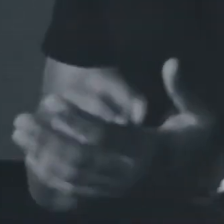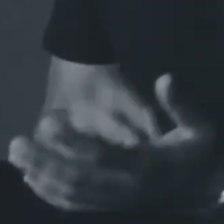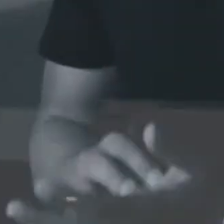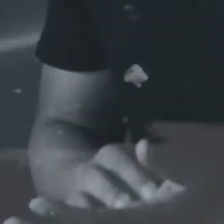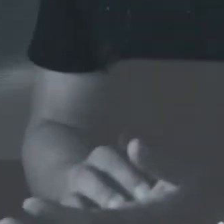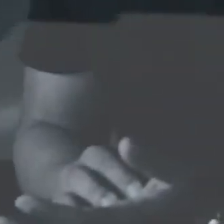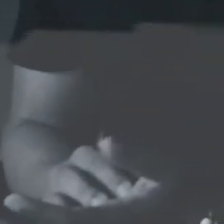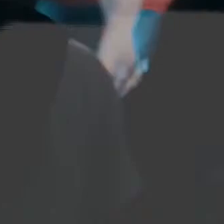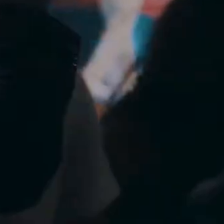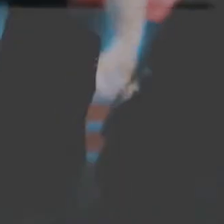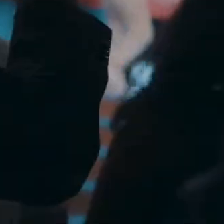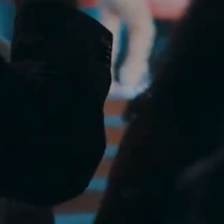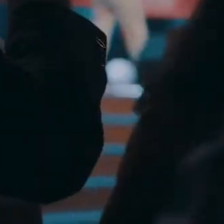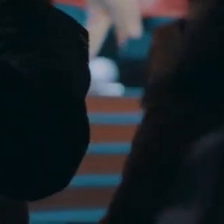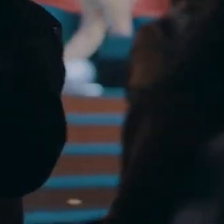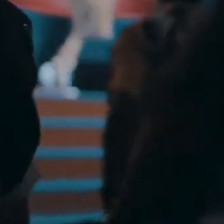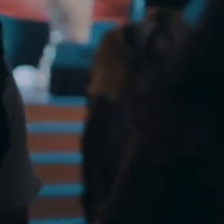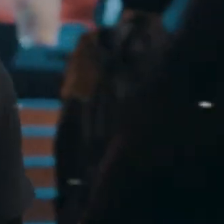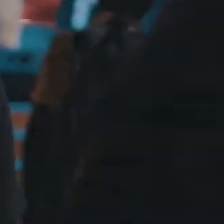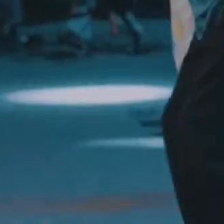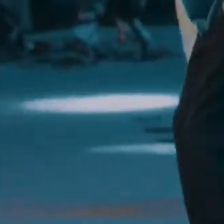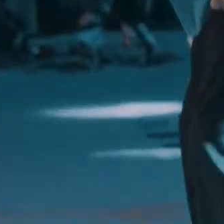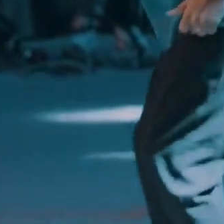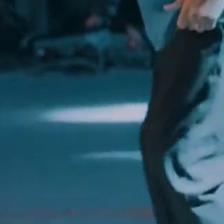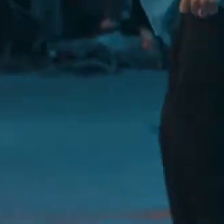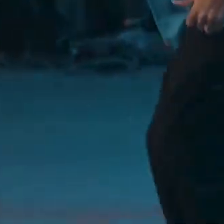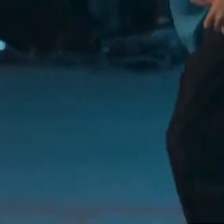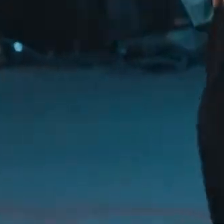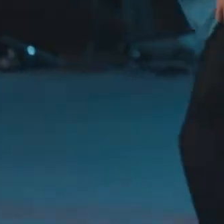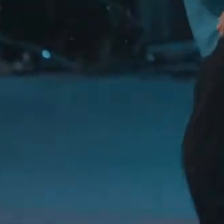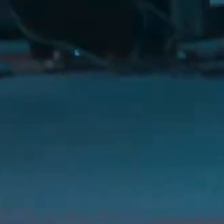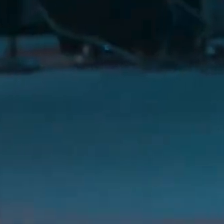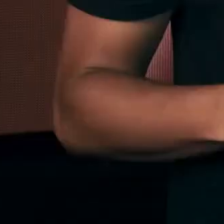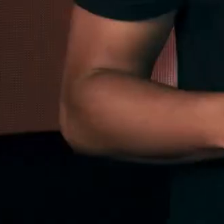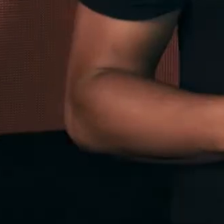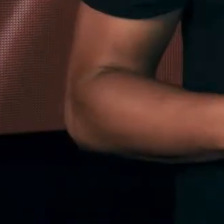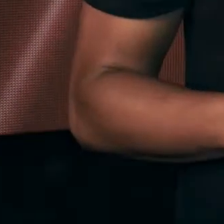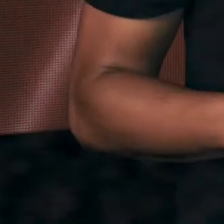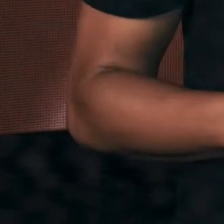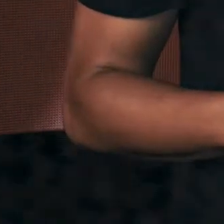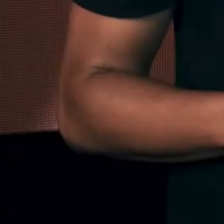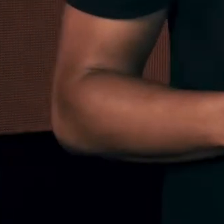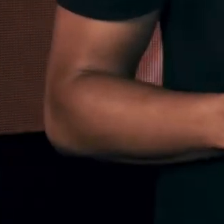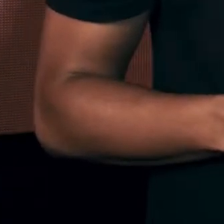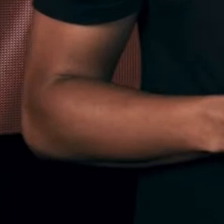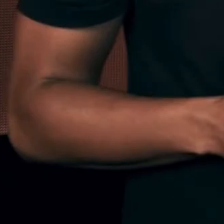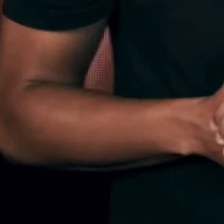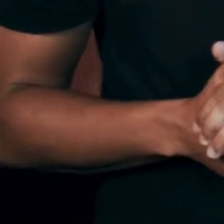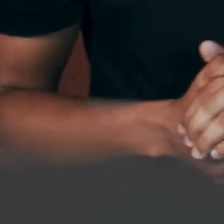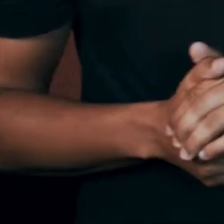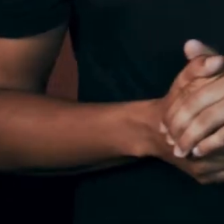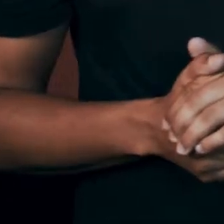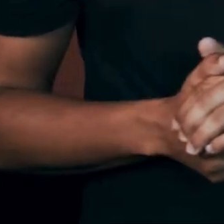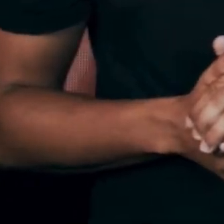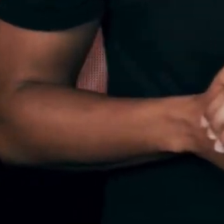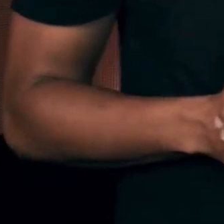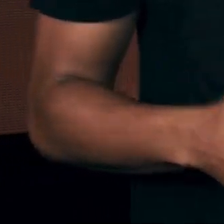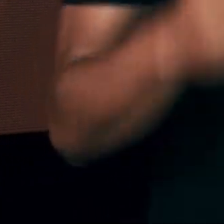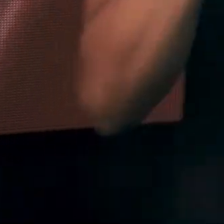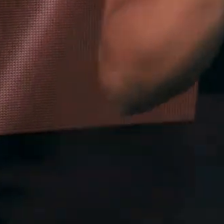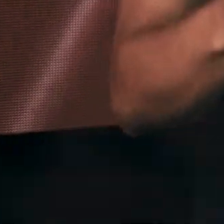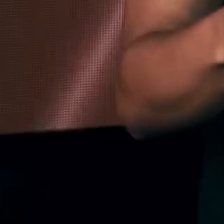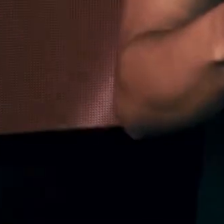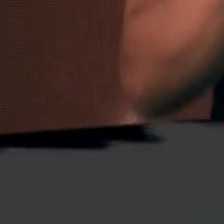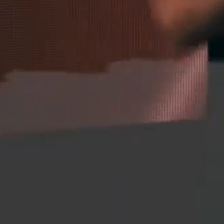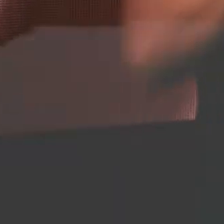nós temos o Strong, que é o culto da nossa juventude junto com os nossos adolescentes. E ainda nós temos o E-Groups, que é a nossa EBD especial.